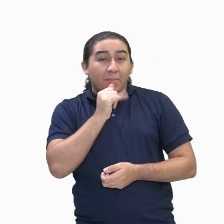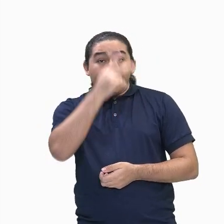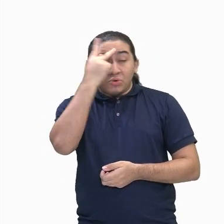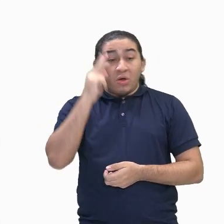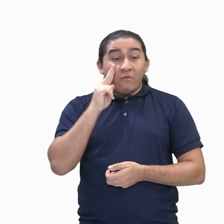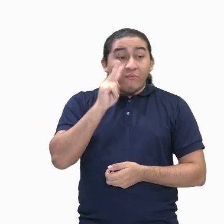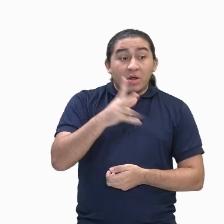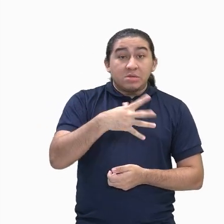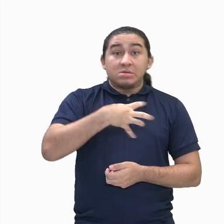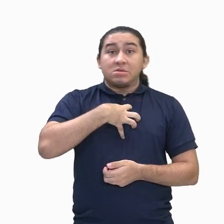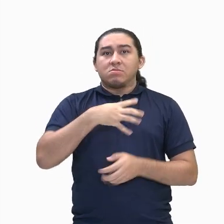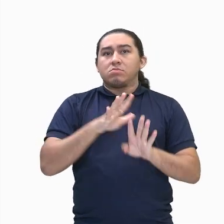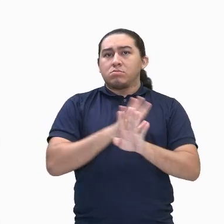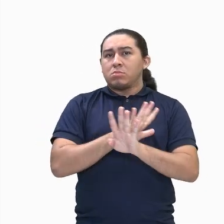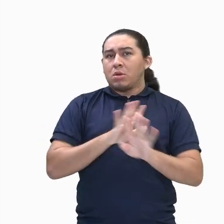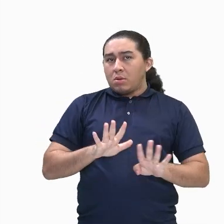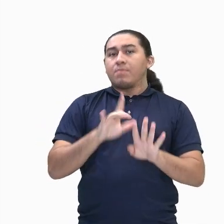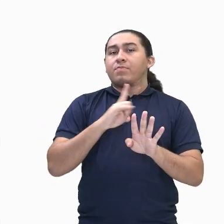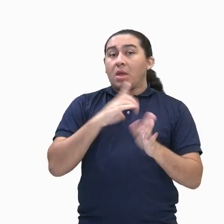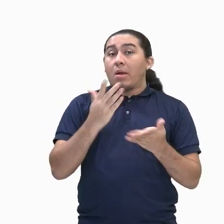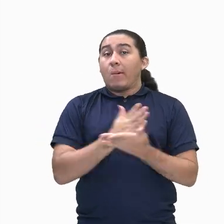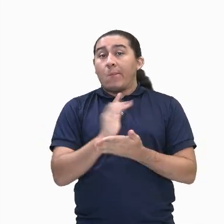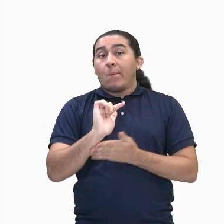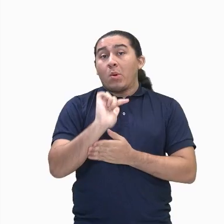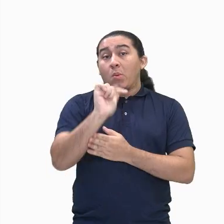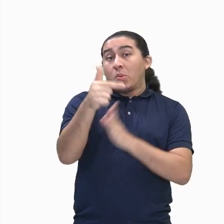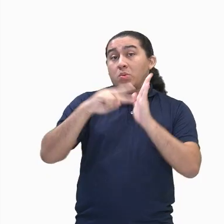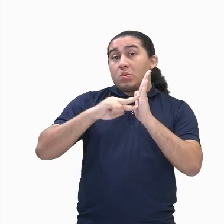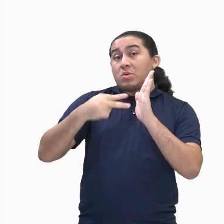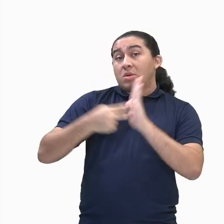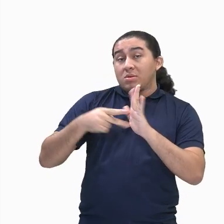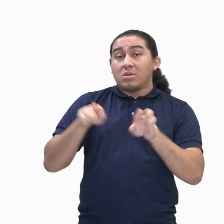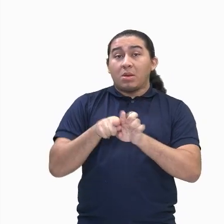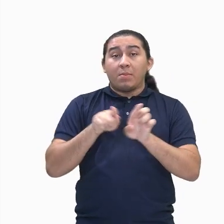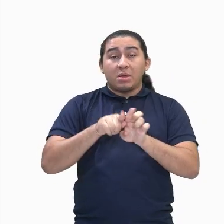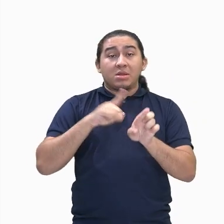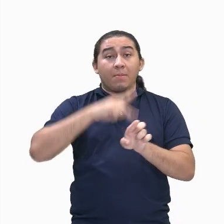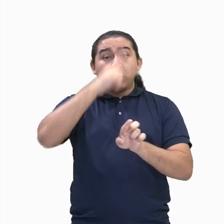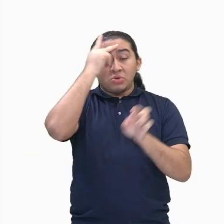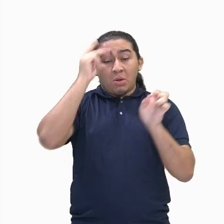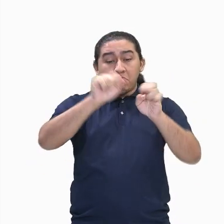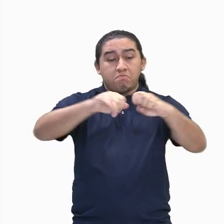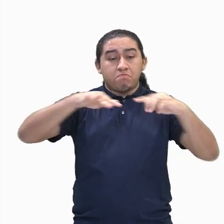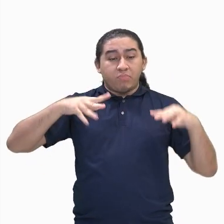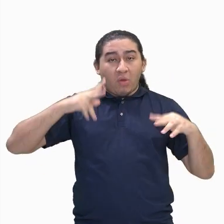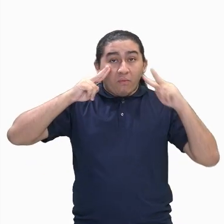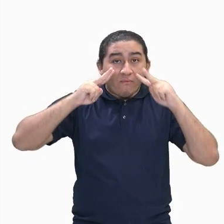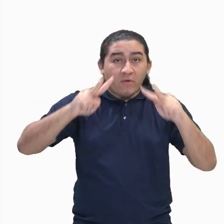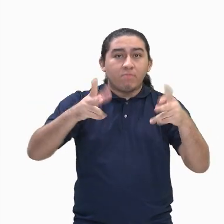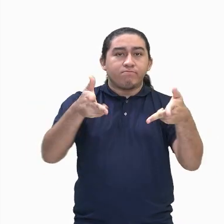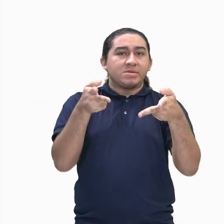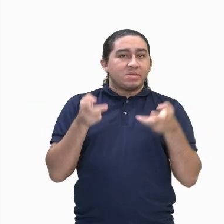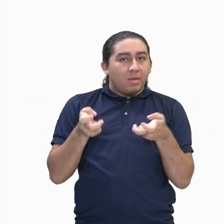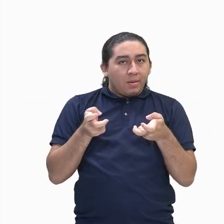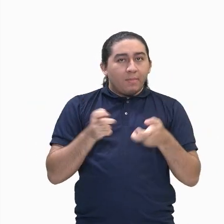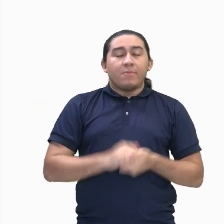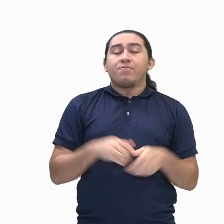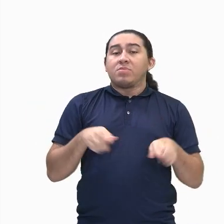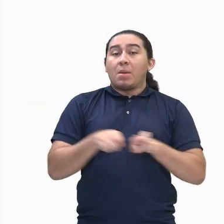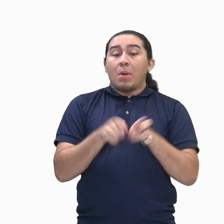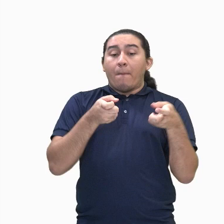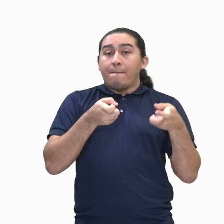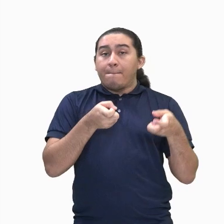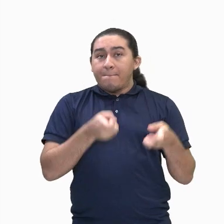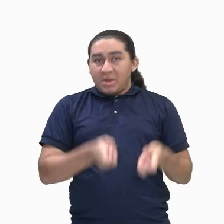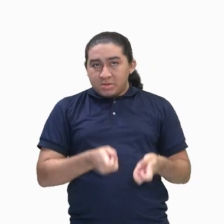algo consigo para além, que vai chegar até o público. Quando falamos do peso, que leva também a